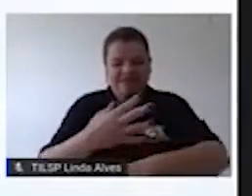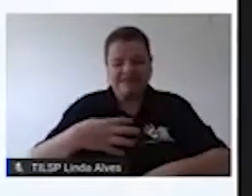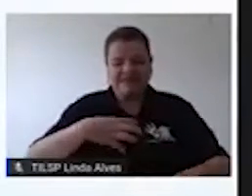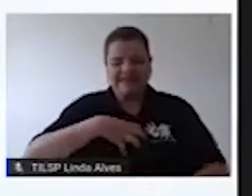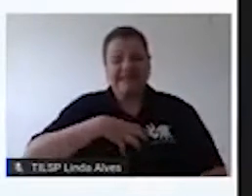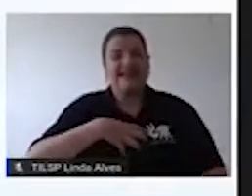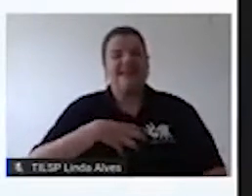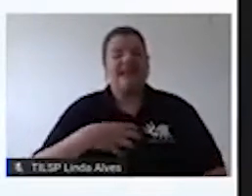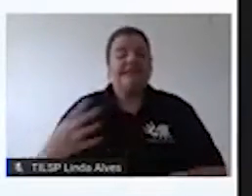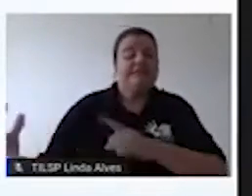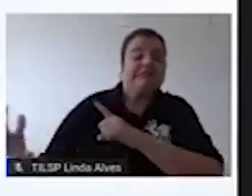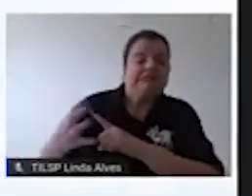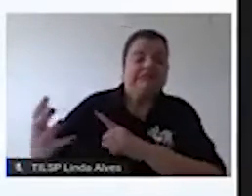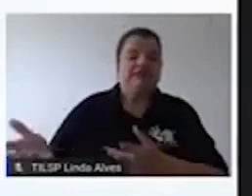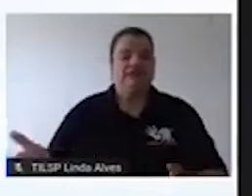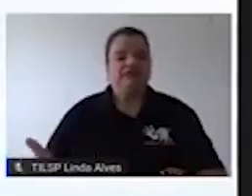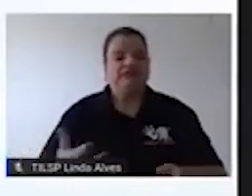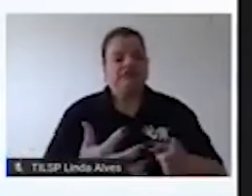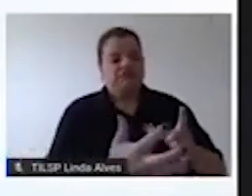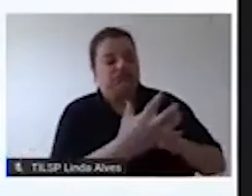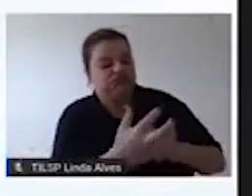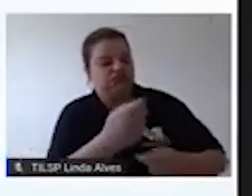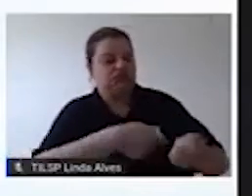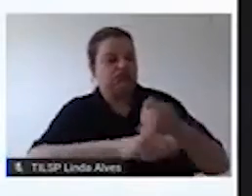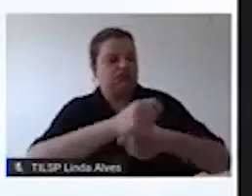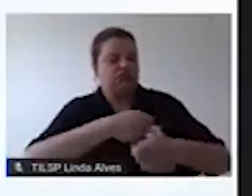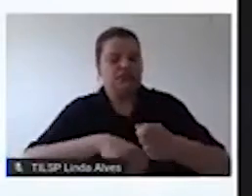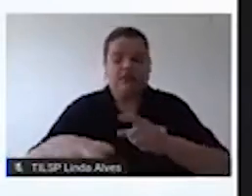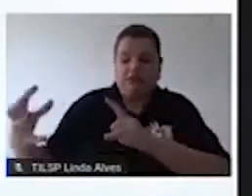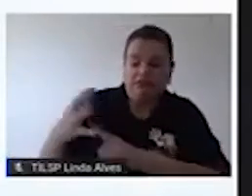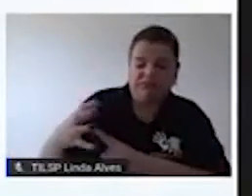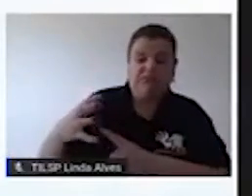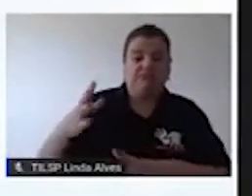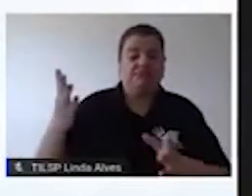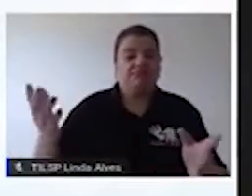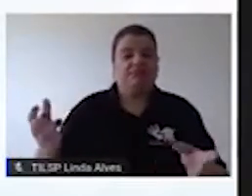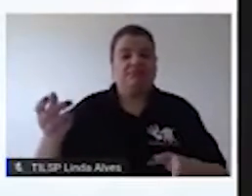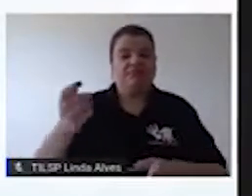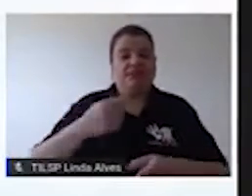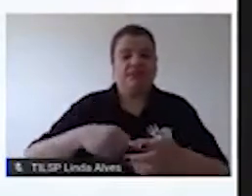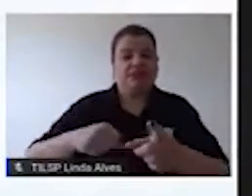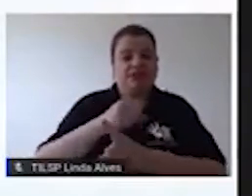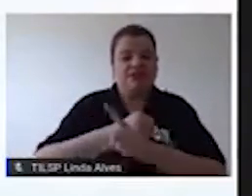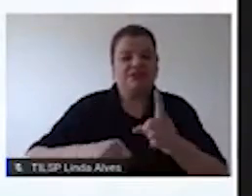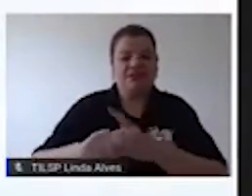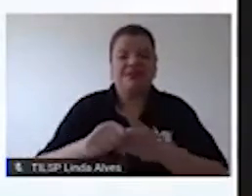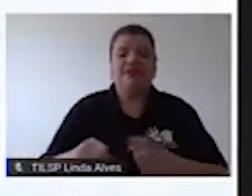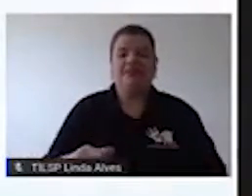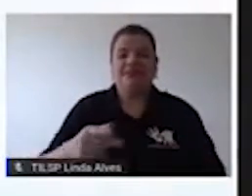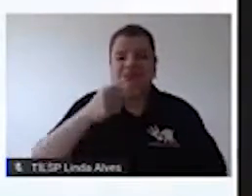choque emocional, é choque econômico, é choque social, porque a gente está vendo pessoas